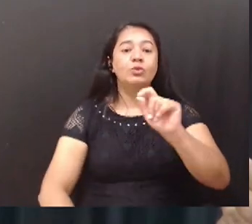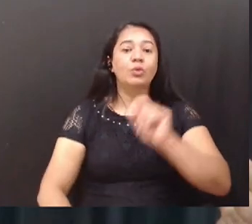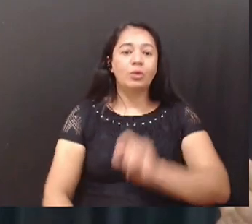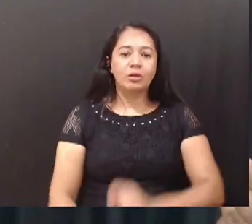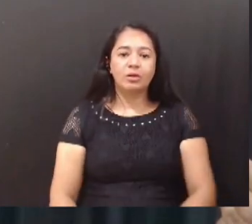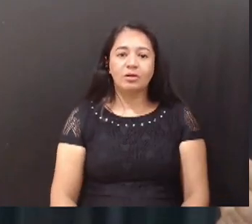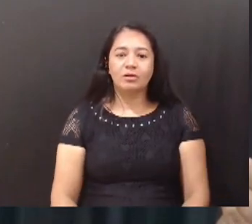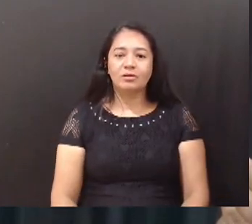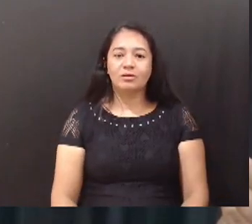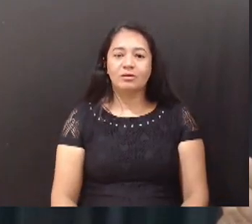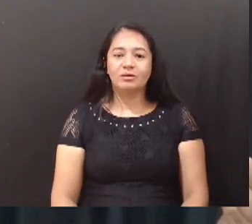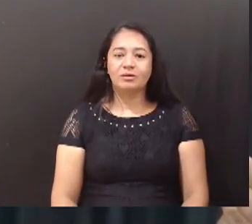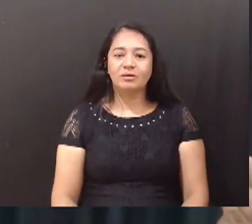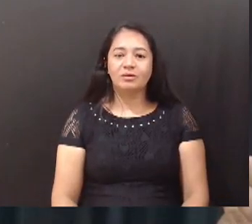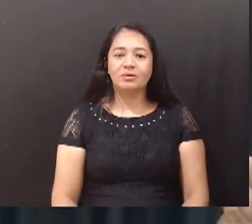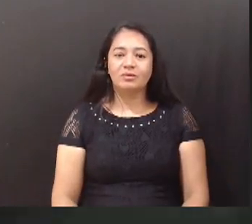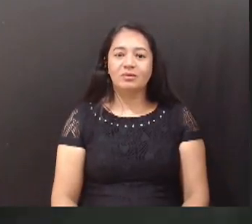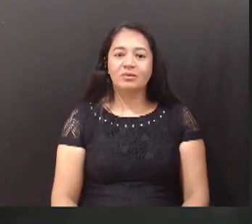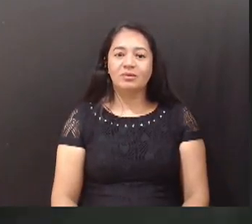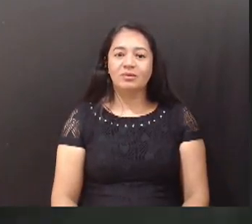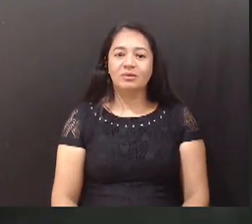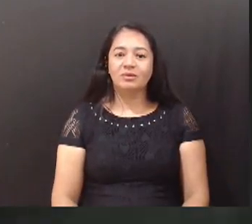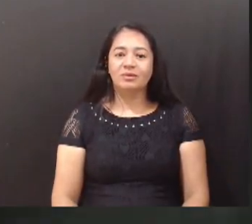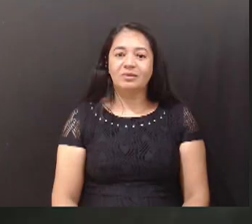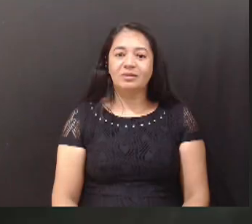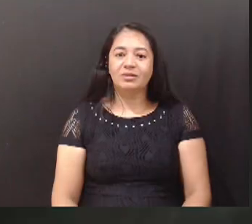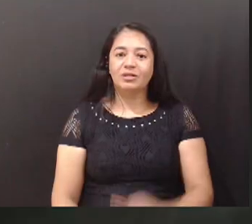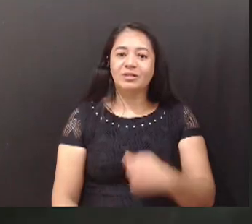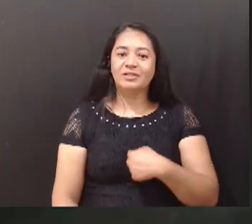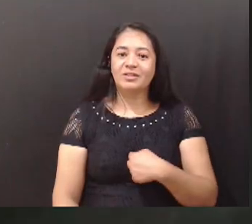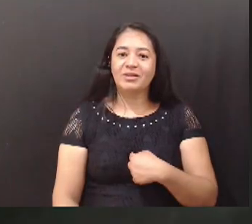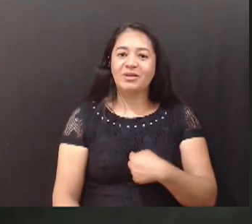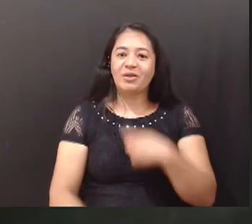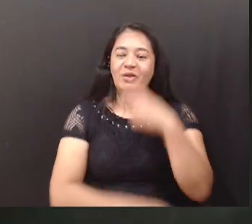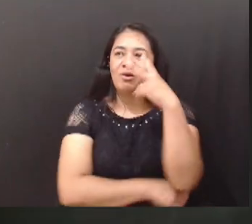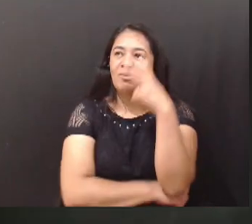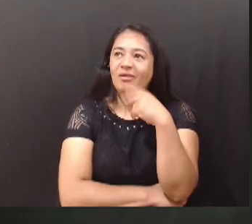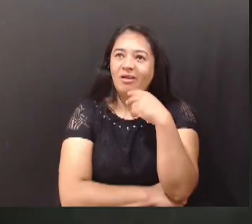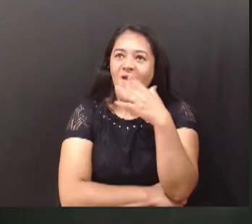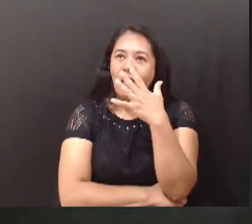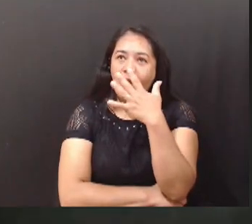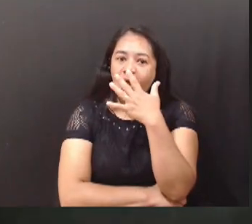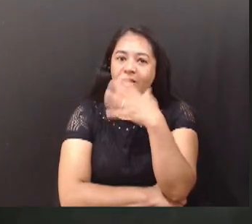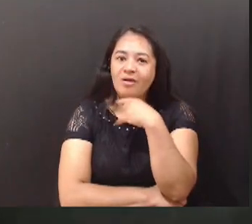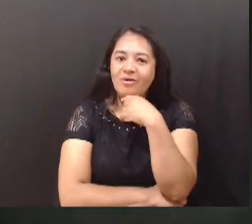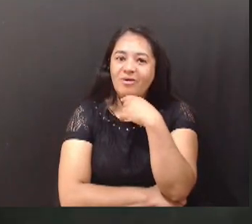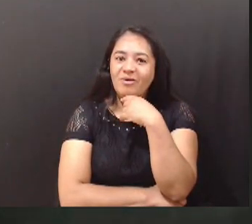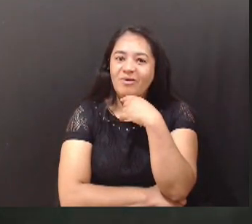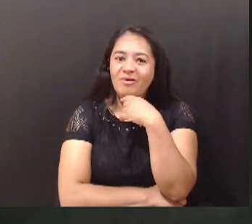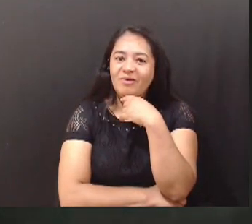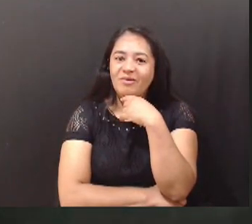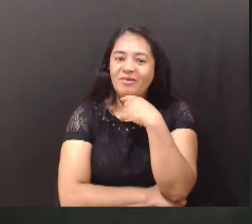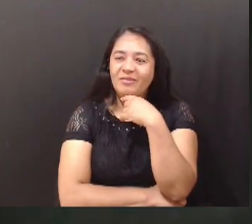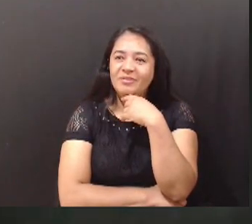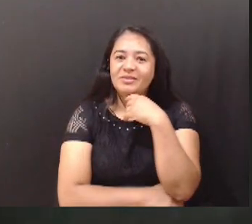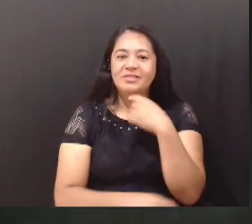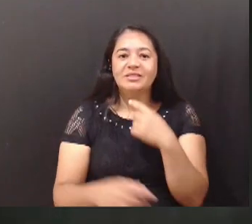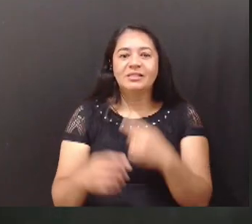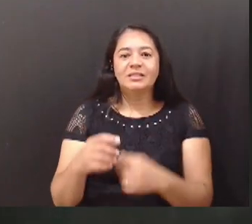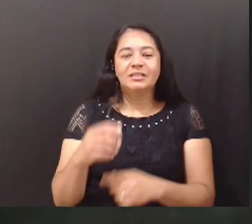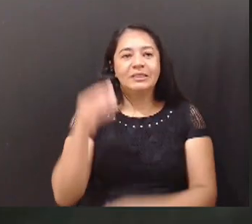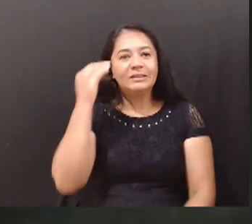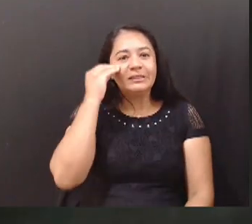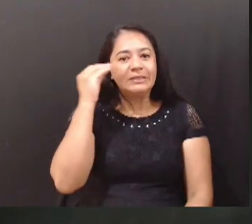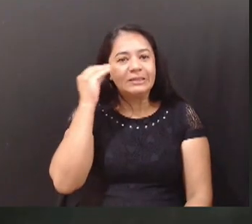azul em todo mundo. Nossa, gente, eu tô aqui, eu tô toda hora fazendo aí tentando recarregar, tentando buscar,